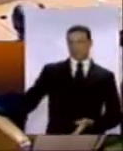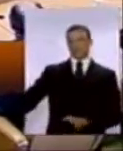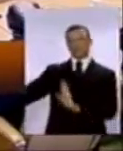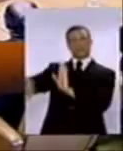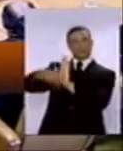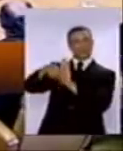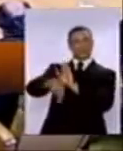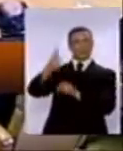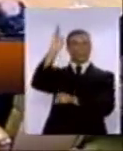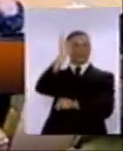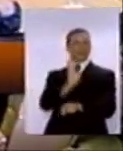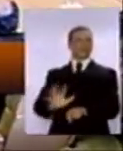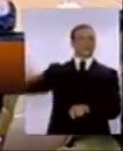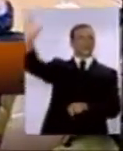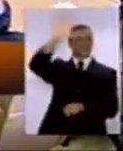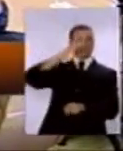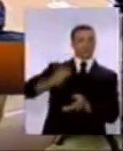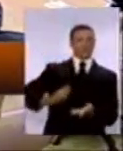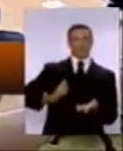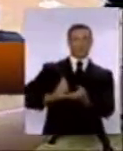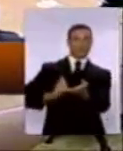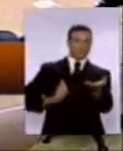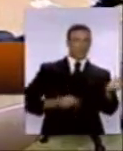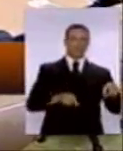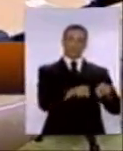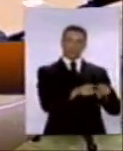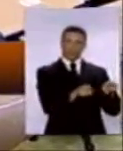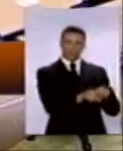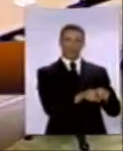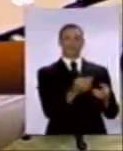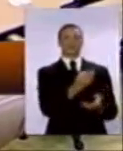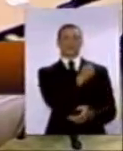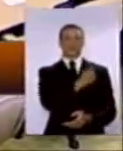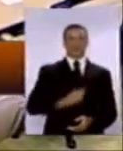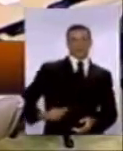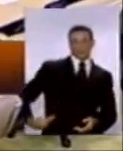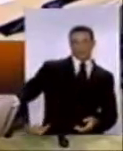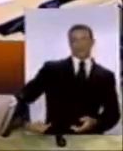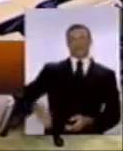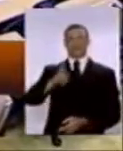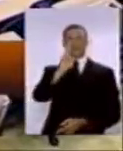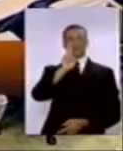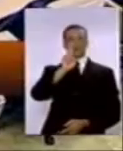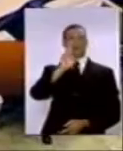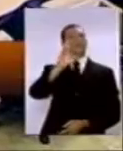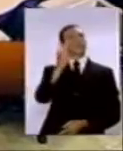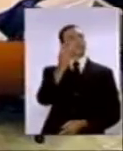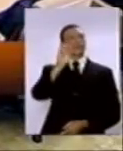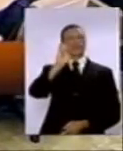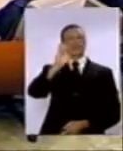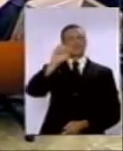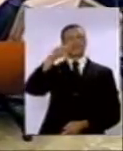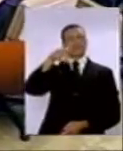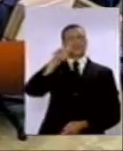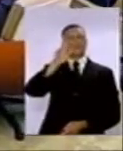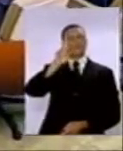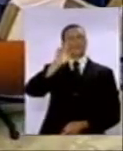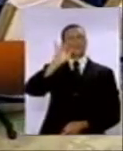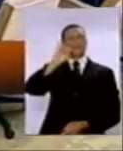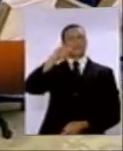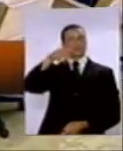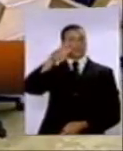aqui presentes o presidente da associação dos magistrados brasileiros henrique nelson calandra a pessoa de quem são